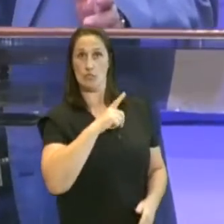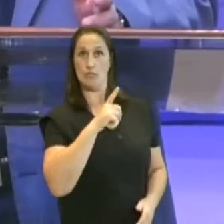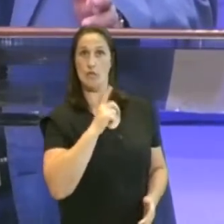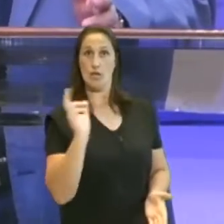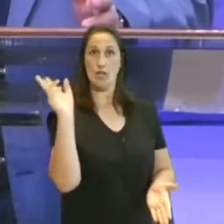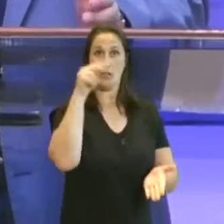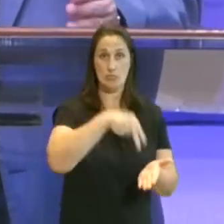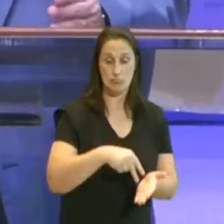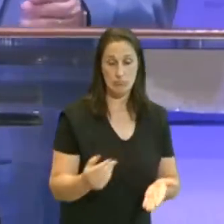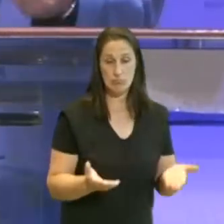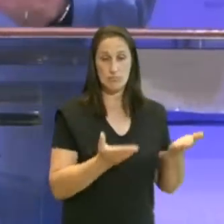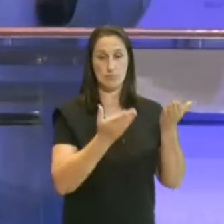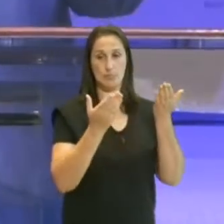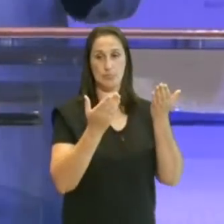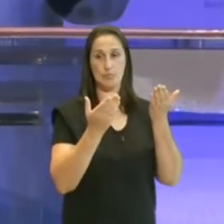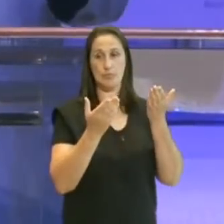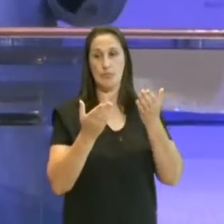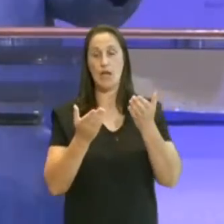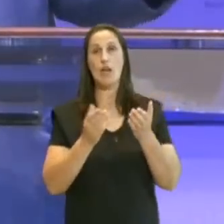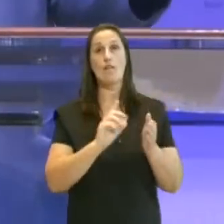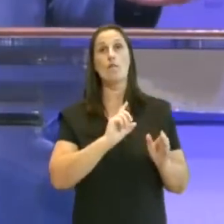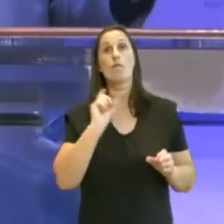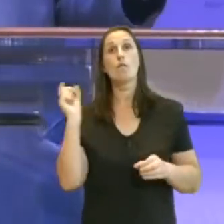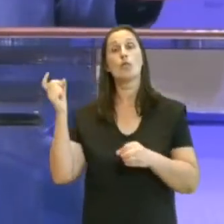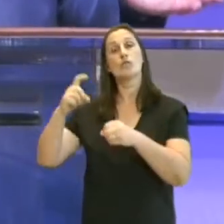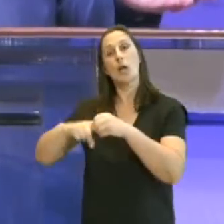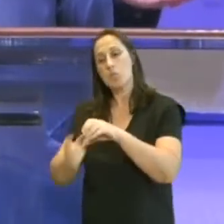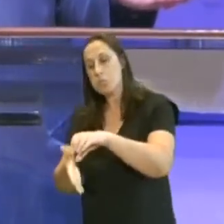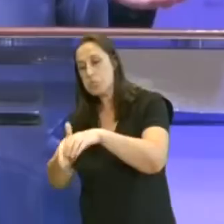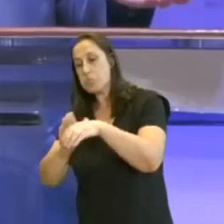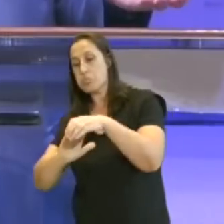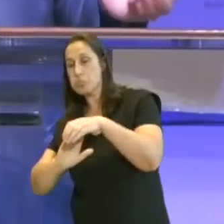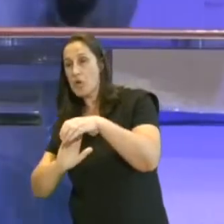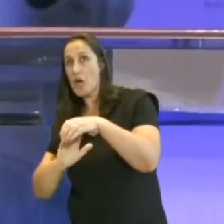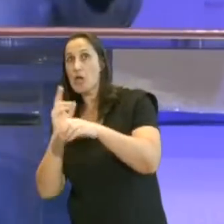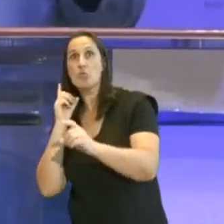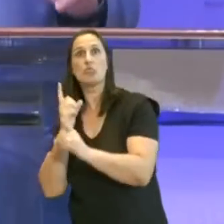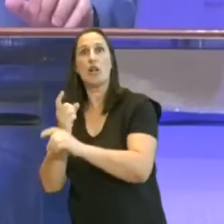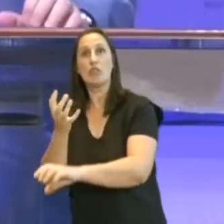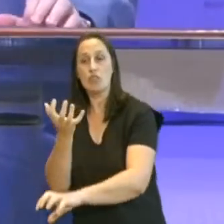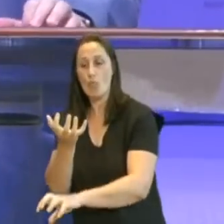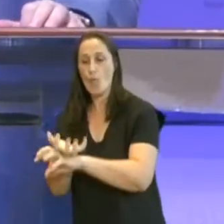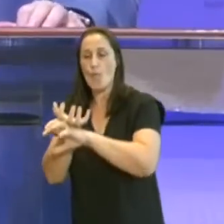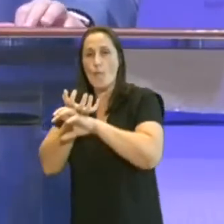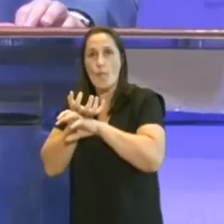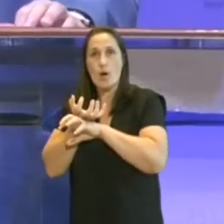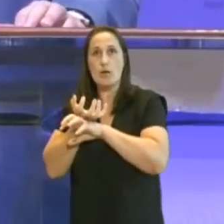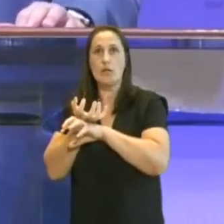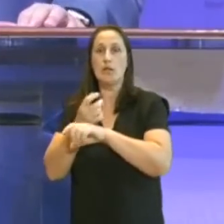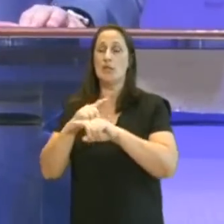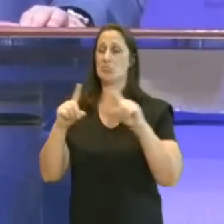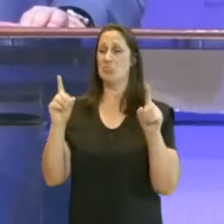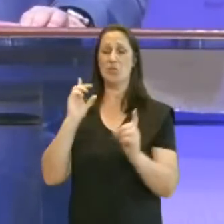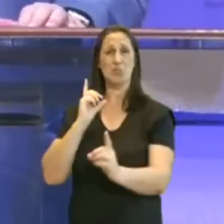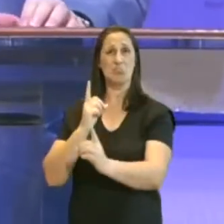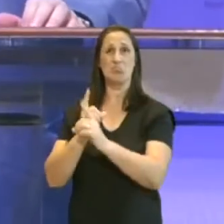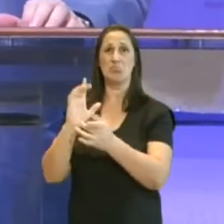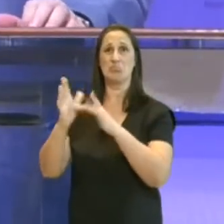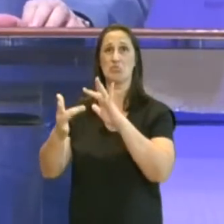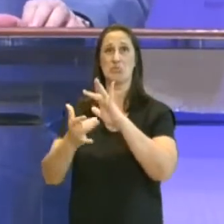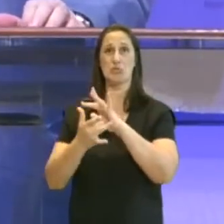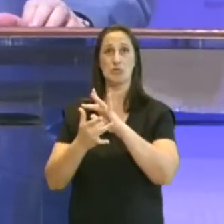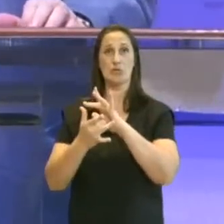ao sepulcro e encontraram tudo exatamente como as mulheres tinham dito, mas não o viram. E ele lhes